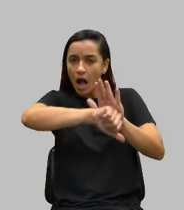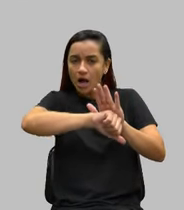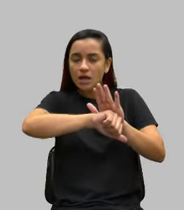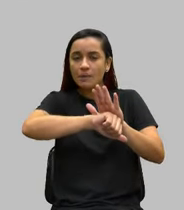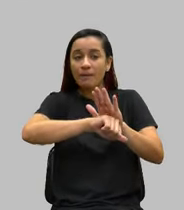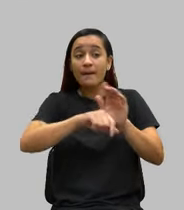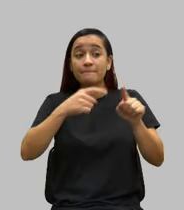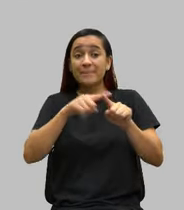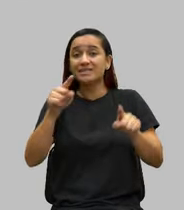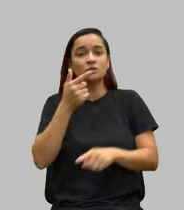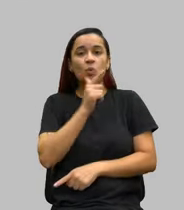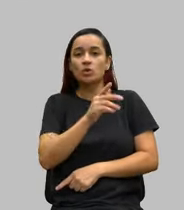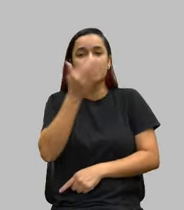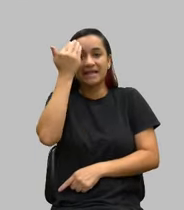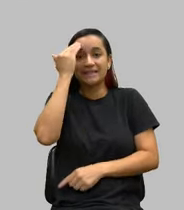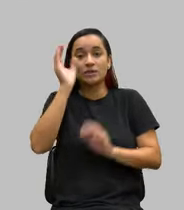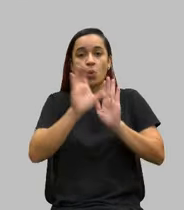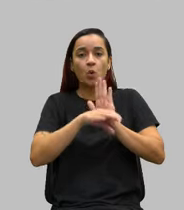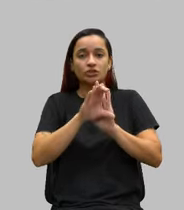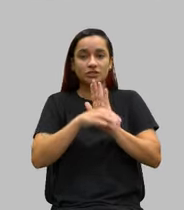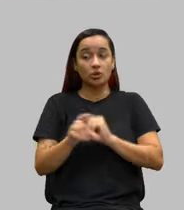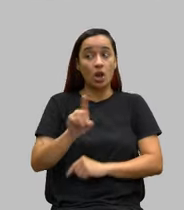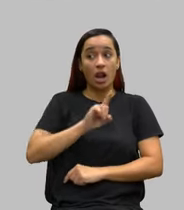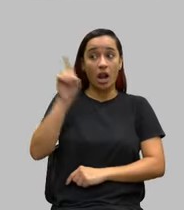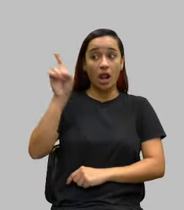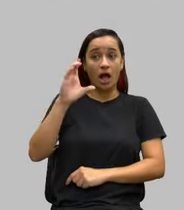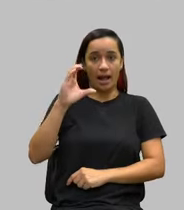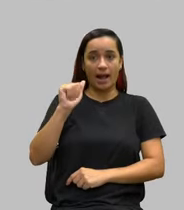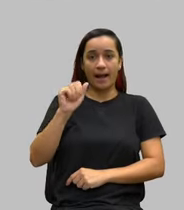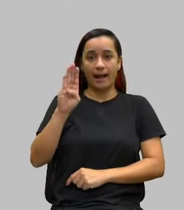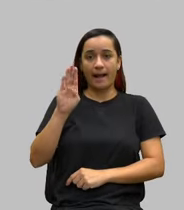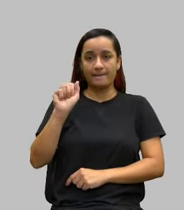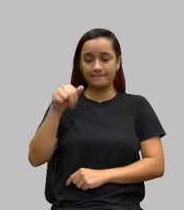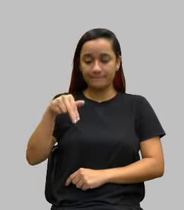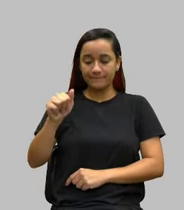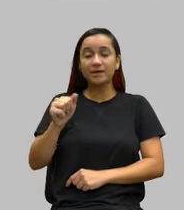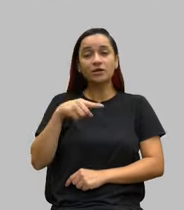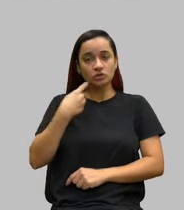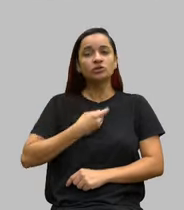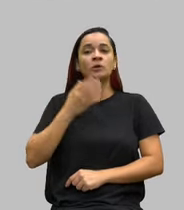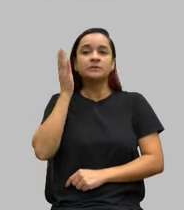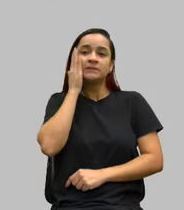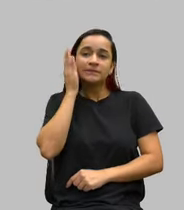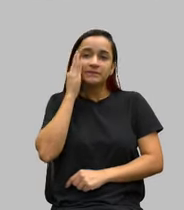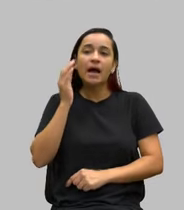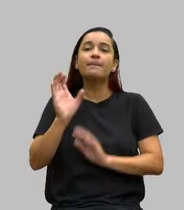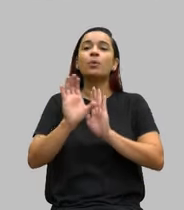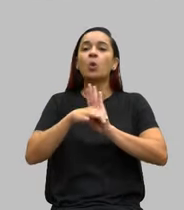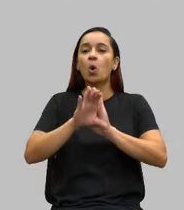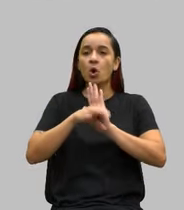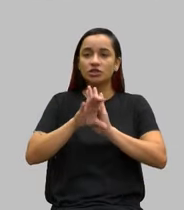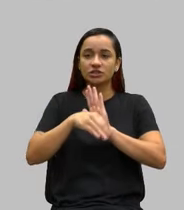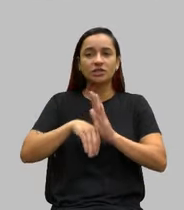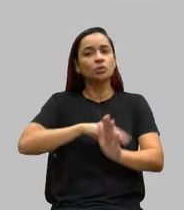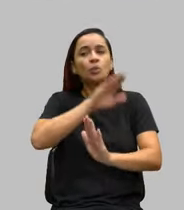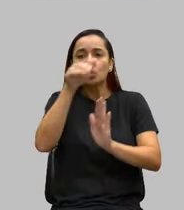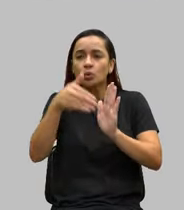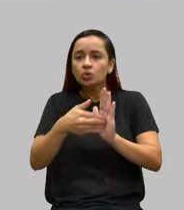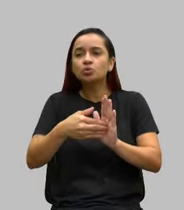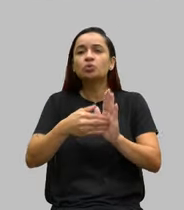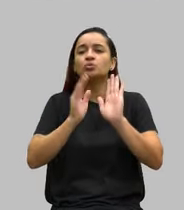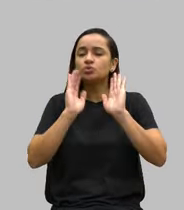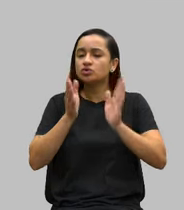na cabana nós estamos com o conceito exatamente pelo braço do poder público também tudo hierarquizado bem